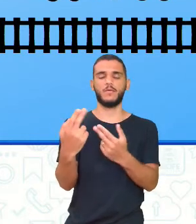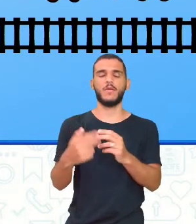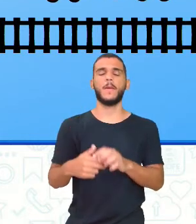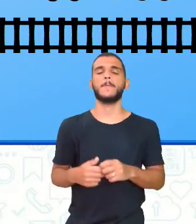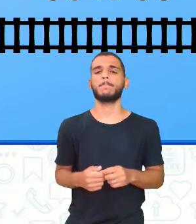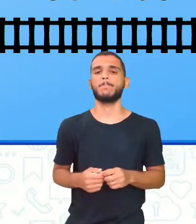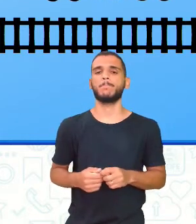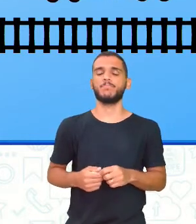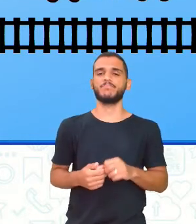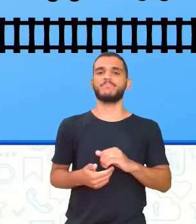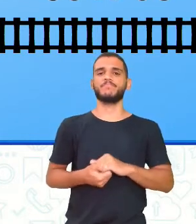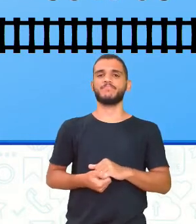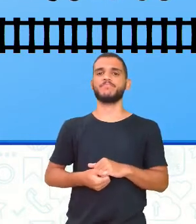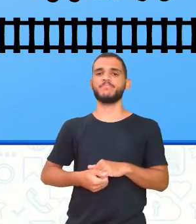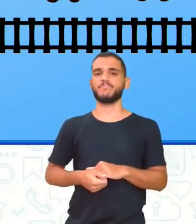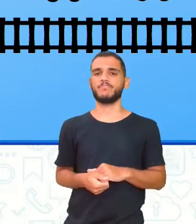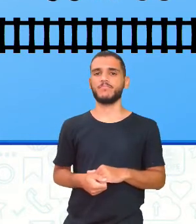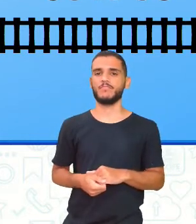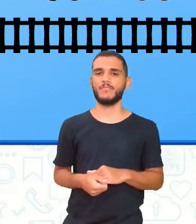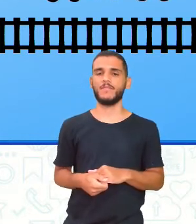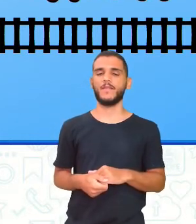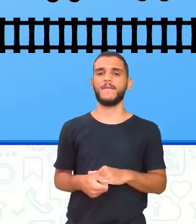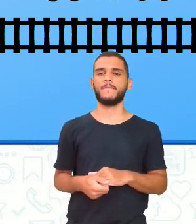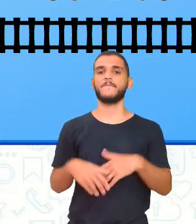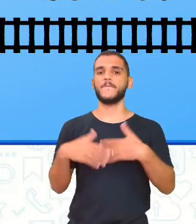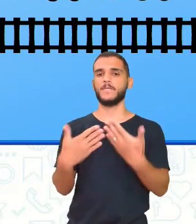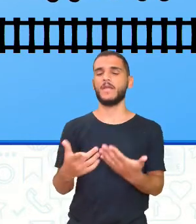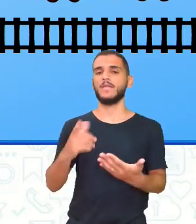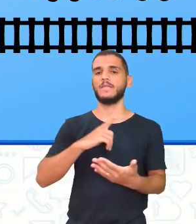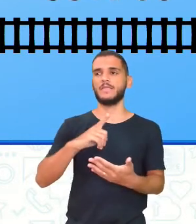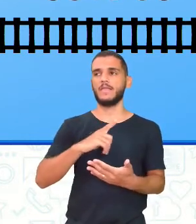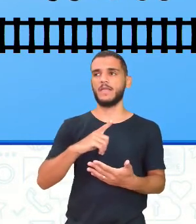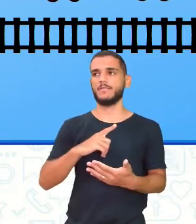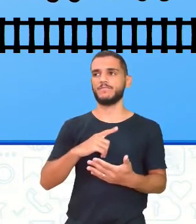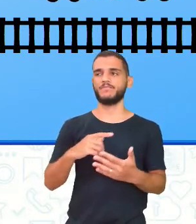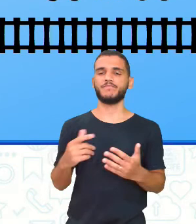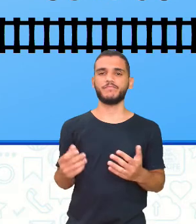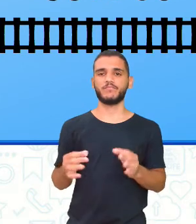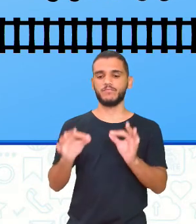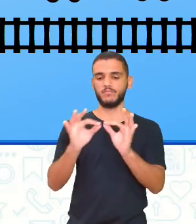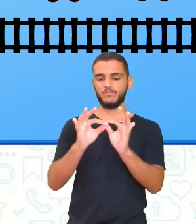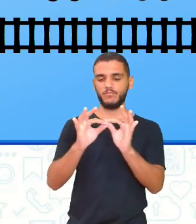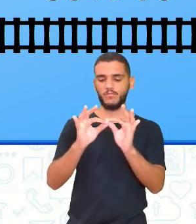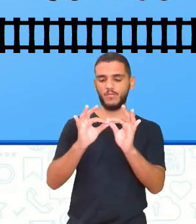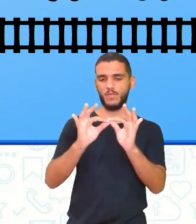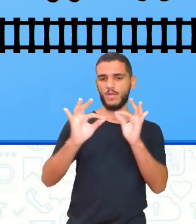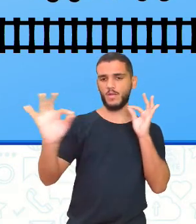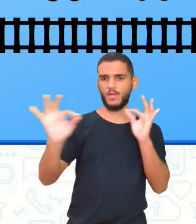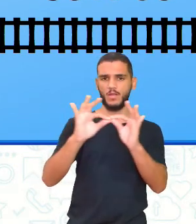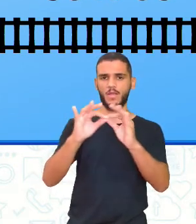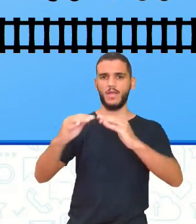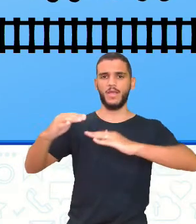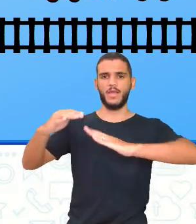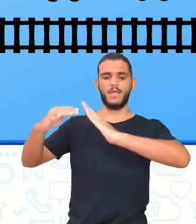você meça. Quando eu coloco essas retas passando aí, né, sem